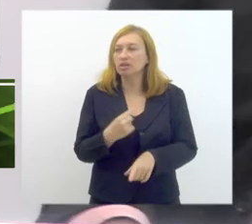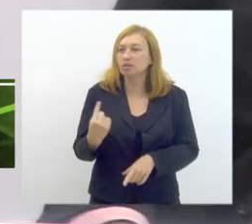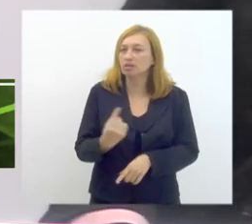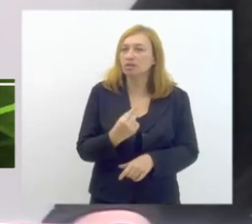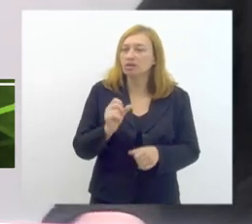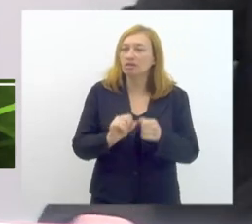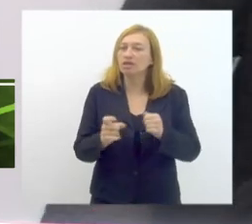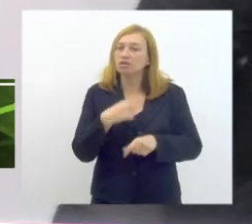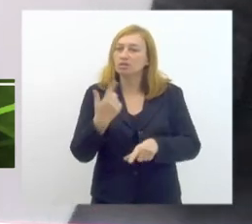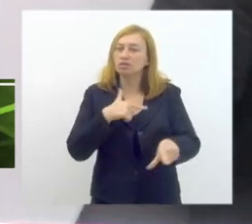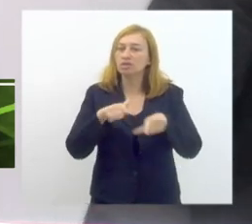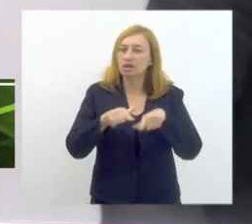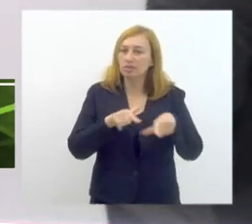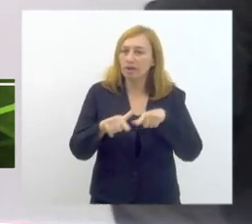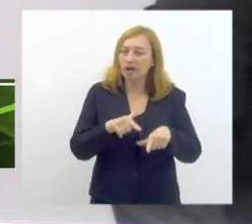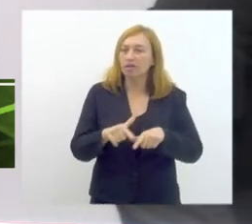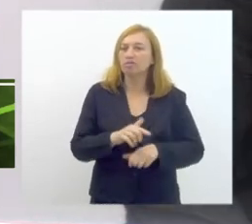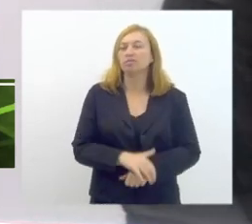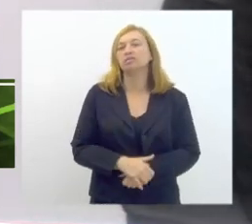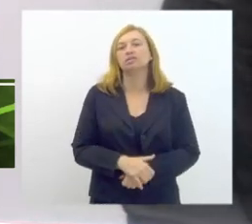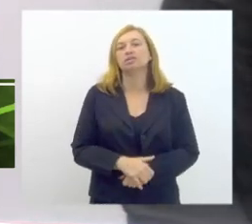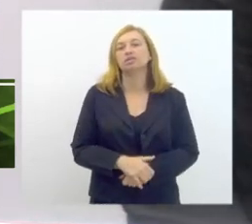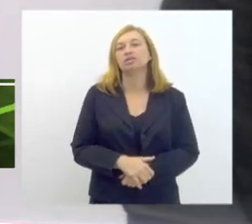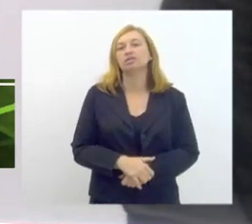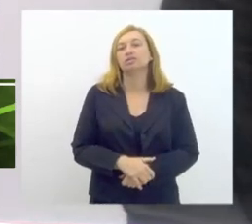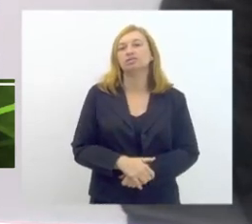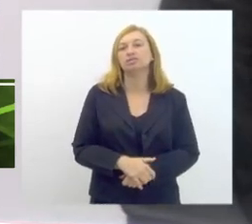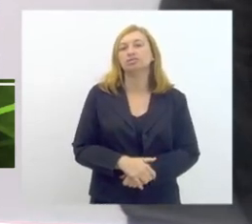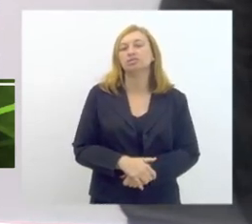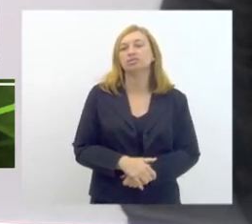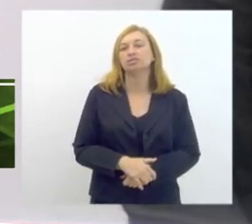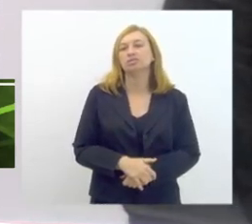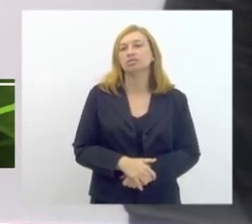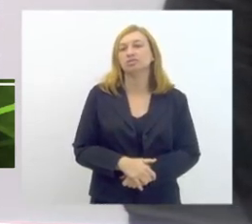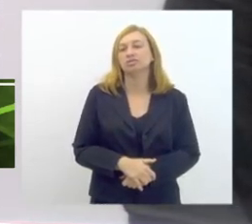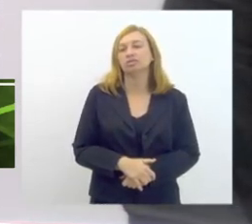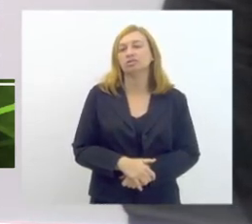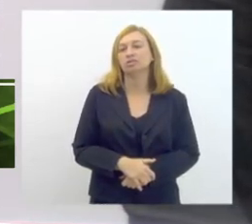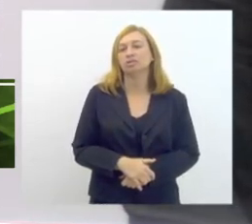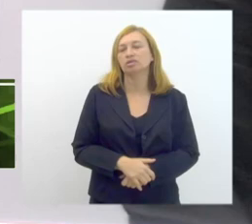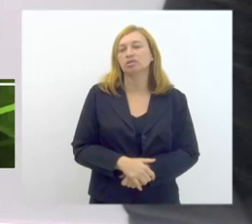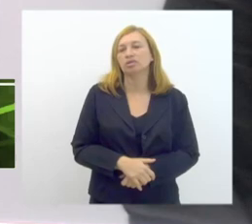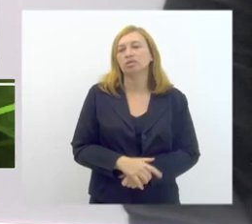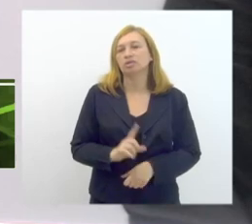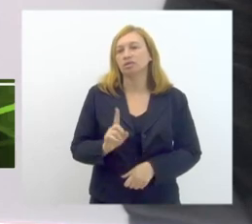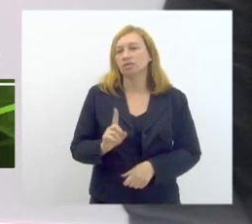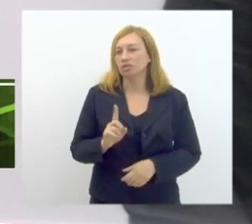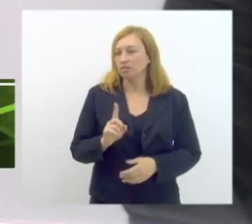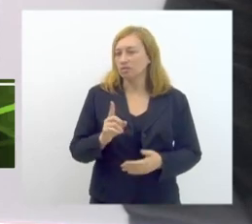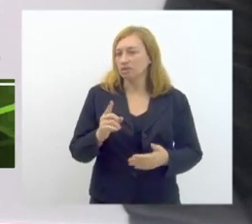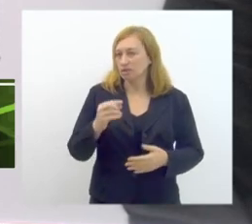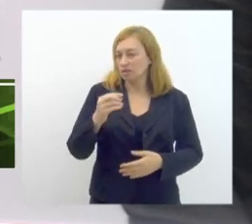faça a nossa parte, o nosso dever de casa, para que a gente não seja pego de surpresa.